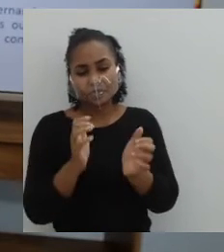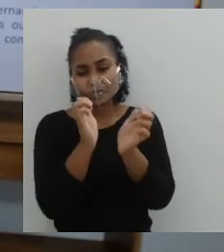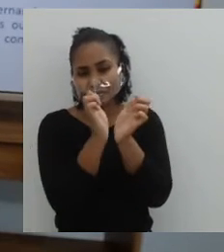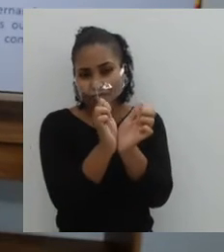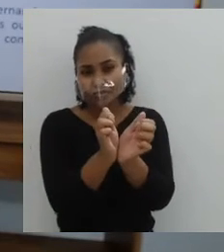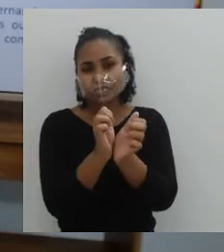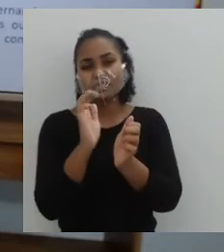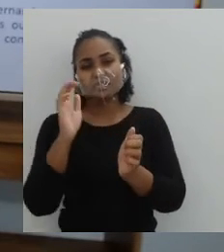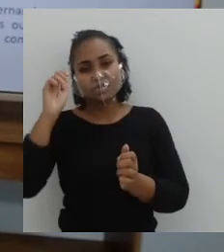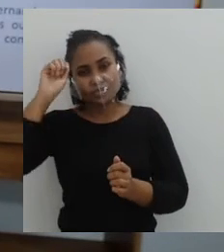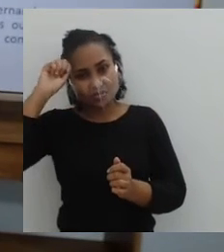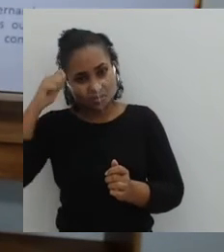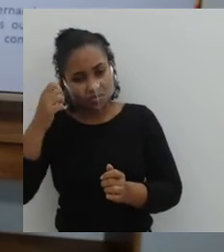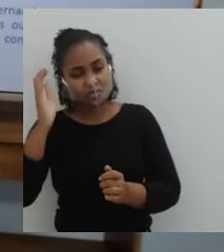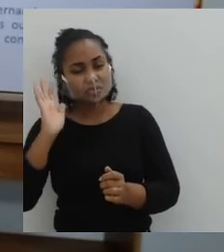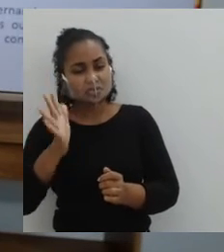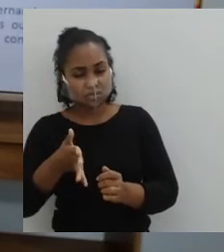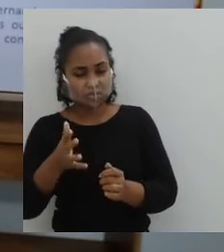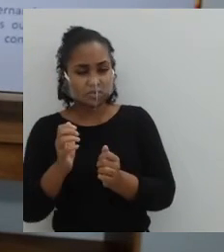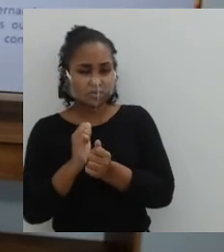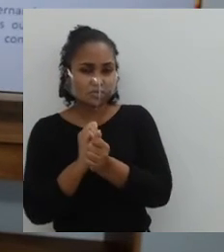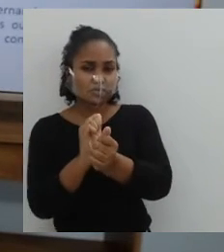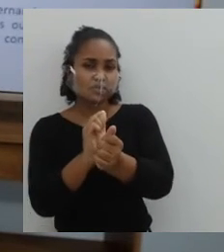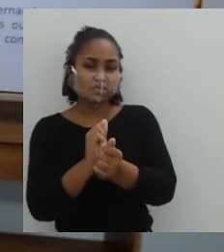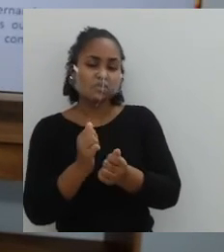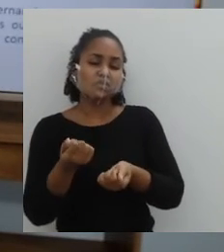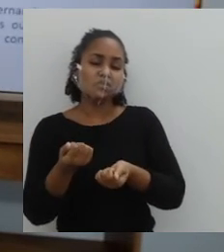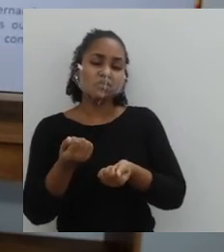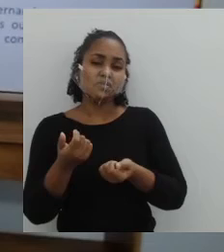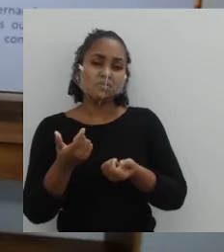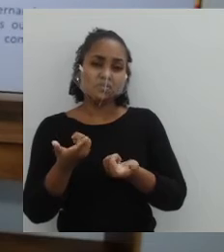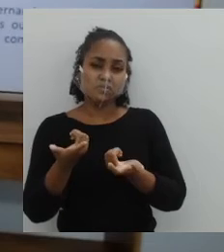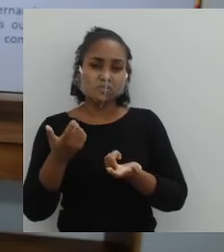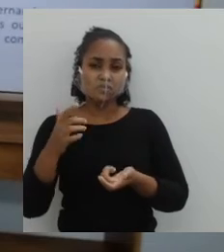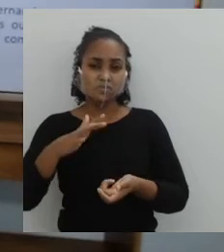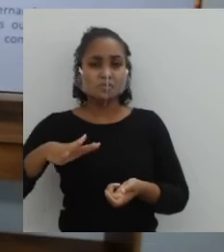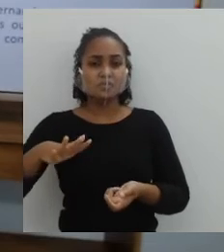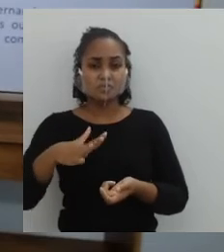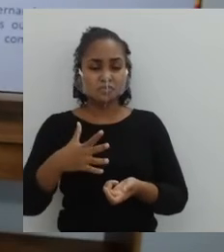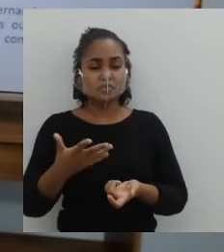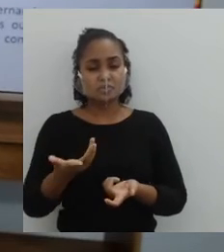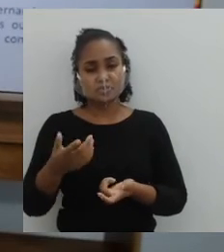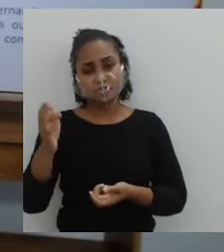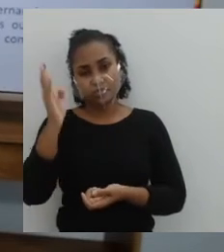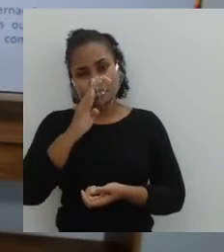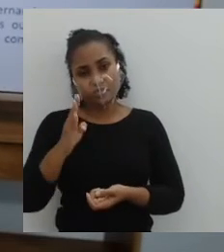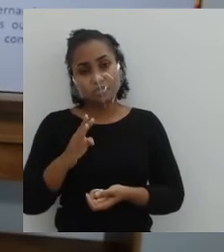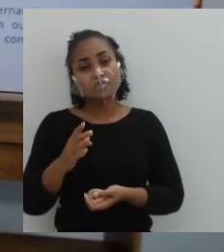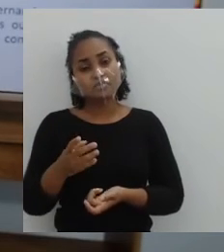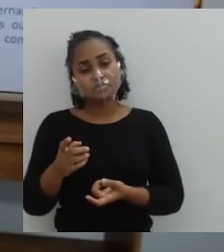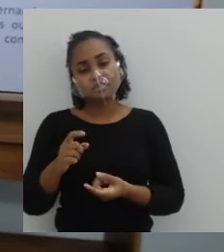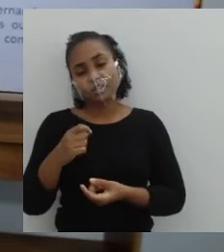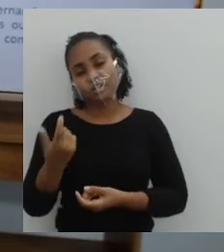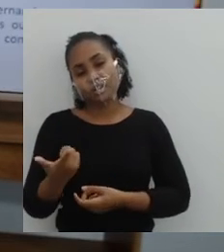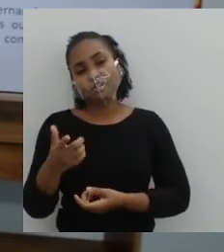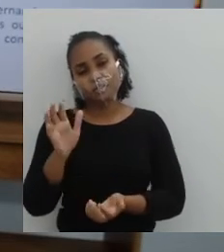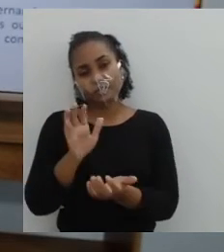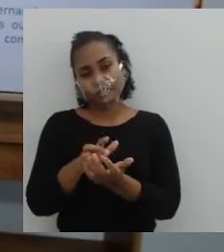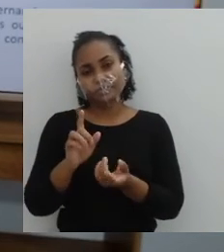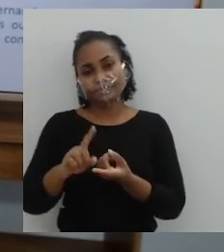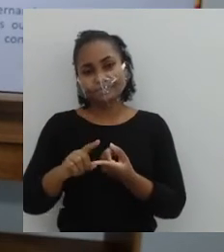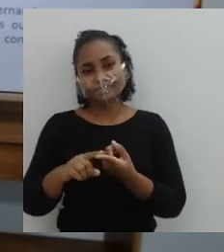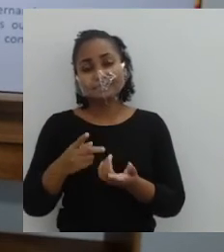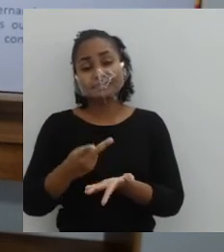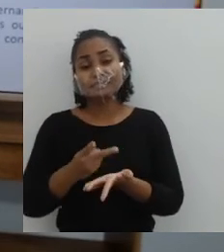escravidão africana, os negros já vinham nesse processo de condição de escravos aqui para o Brasil, inclusive Pernambuco. O